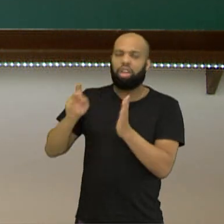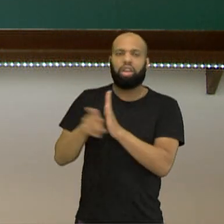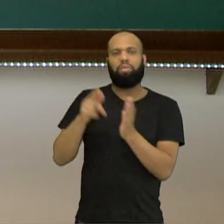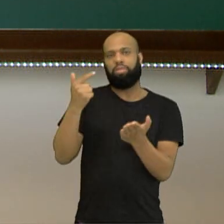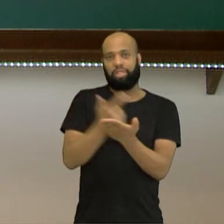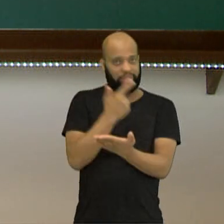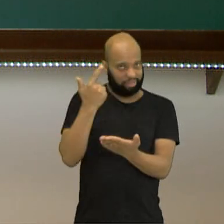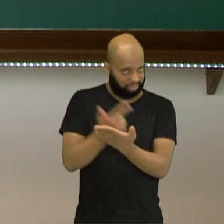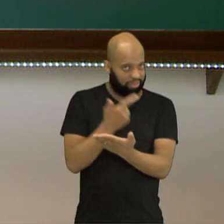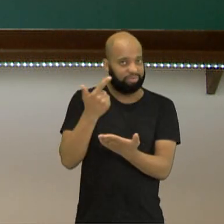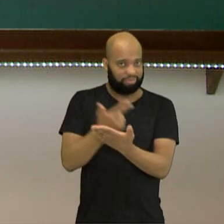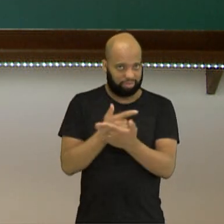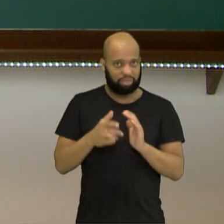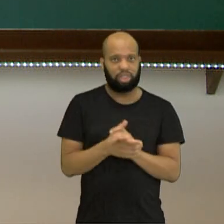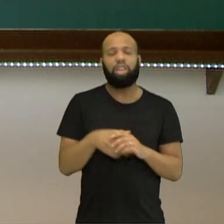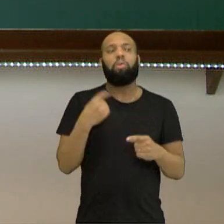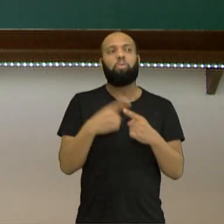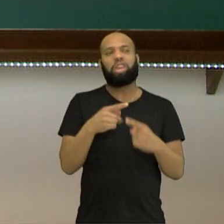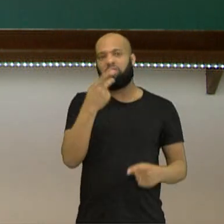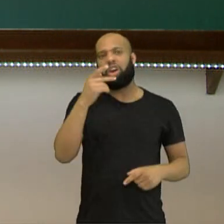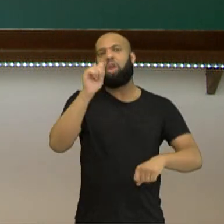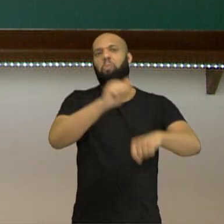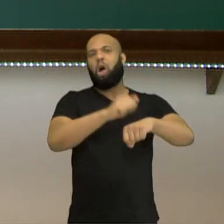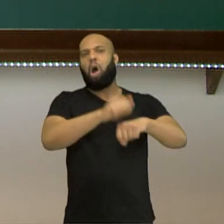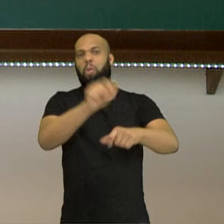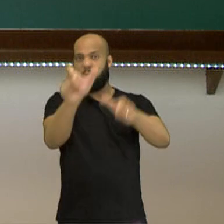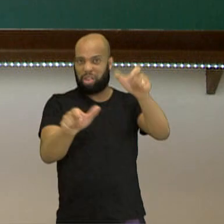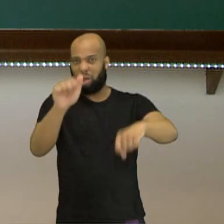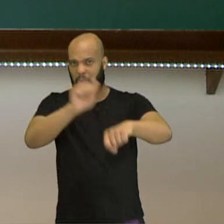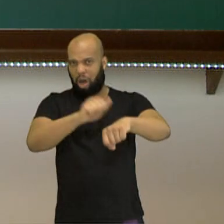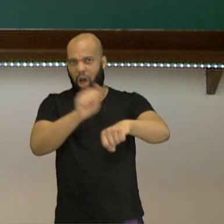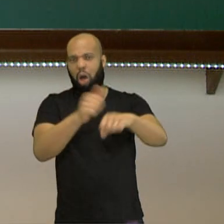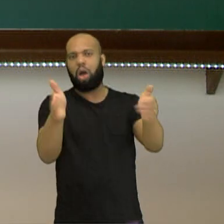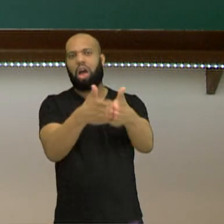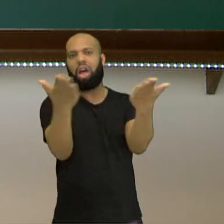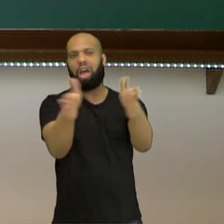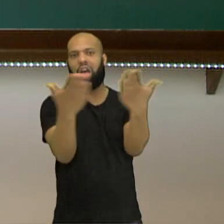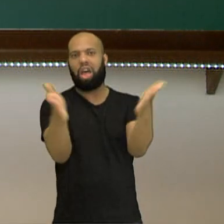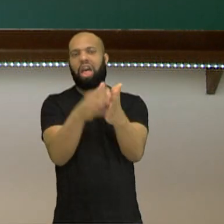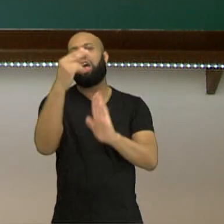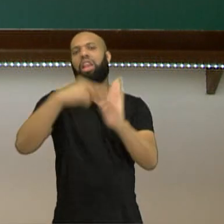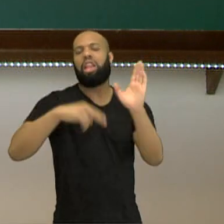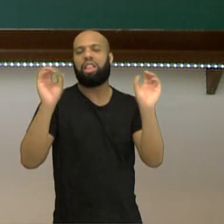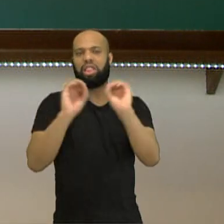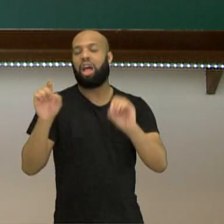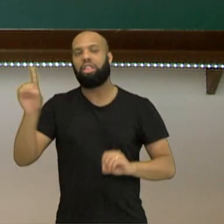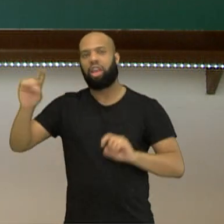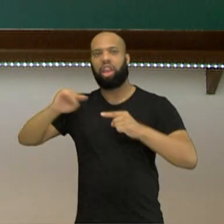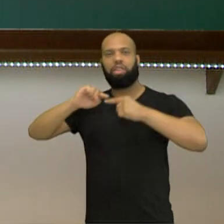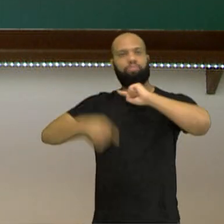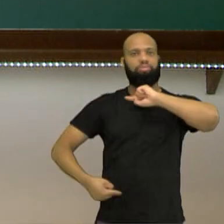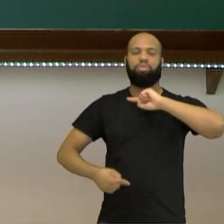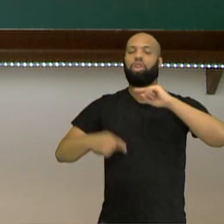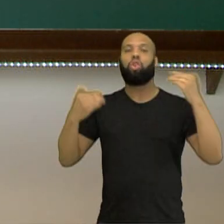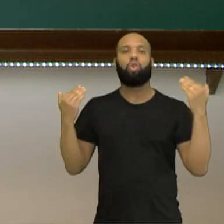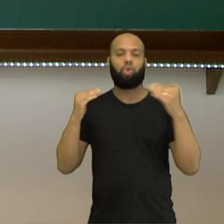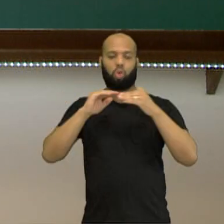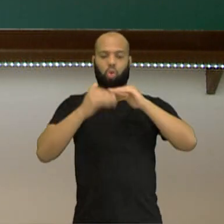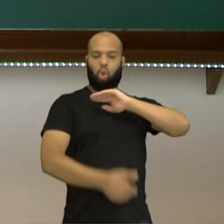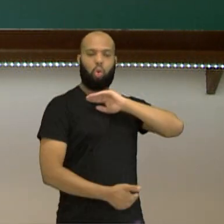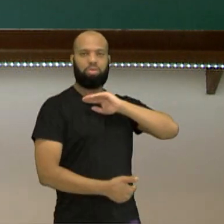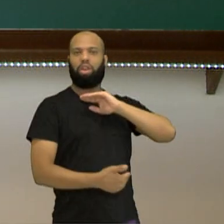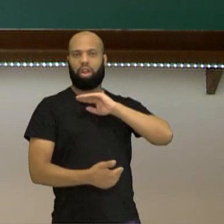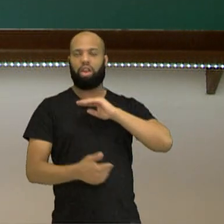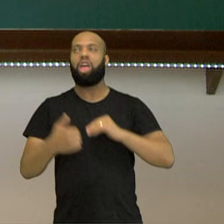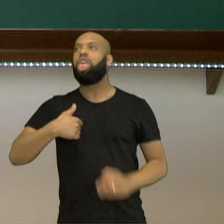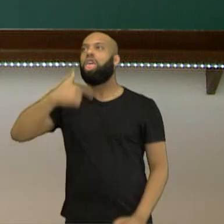livro. Porque diz que pobre não lê. E ela falou o contrário, lê sim. Eu sou exemplo disso,